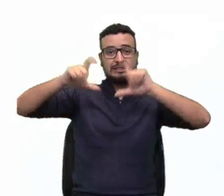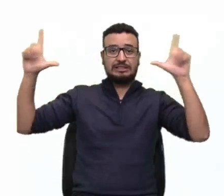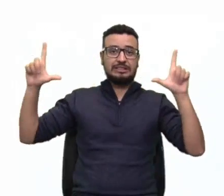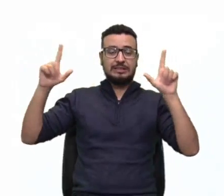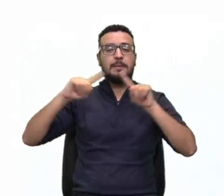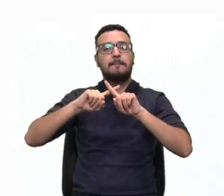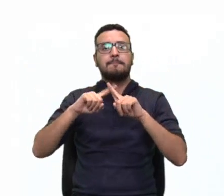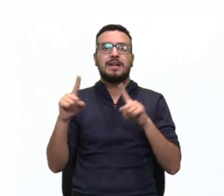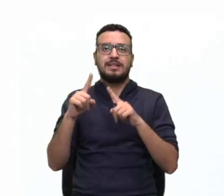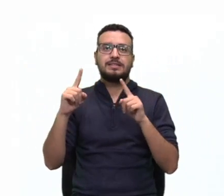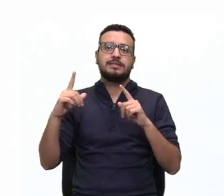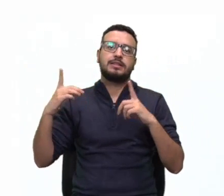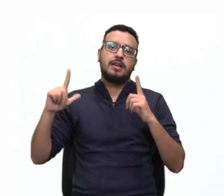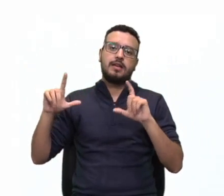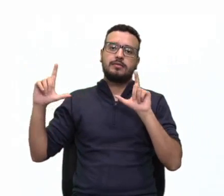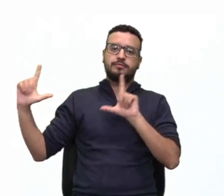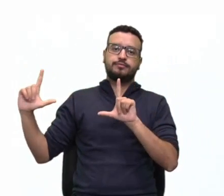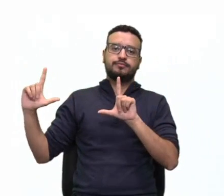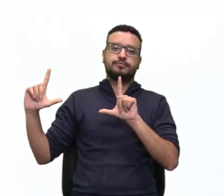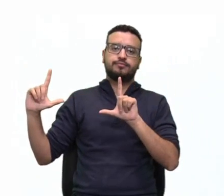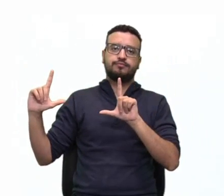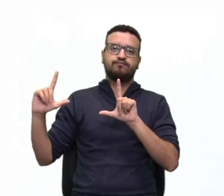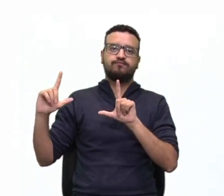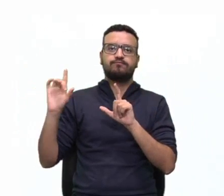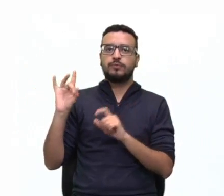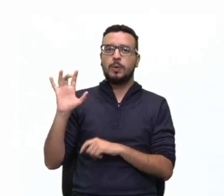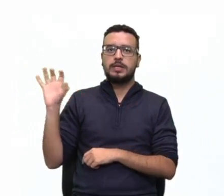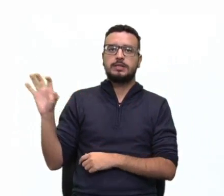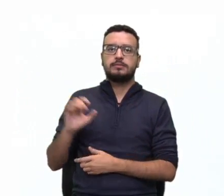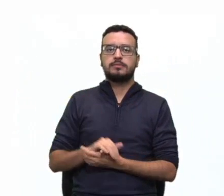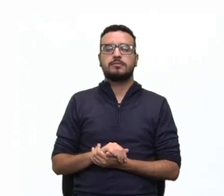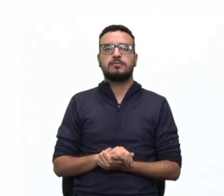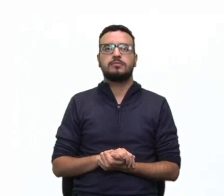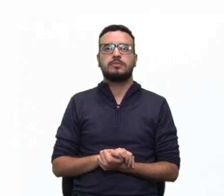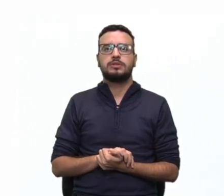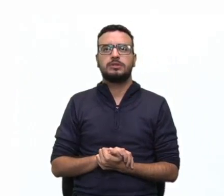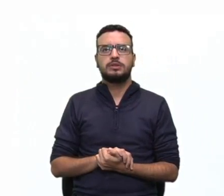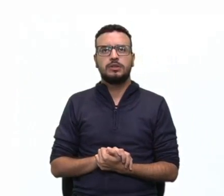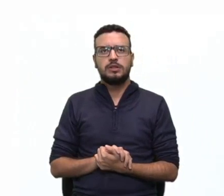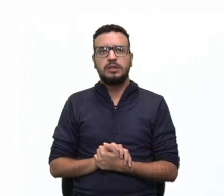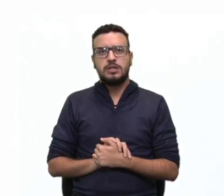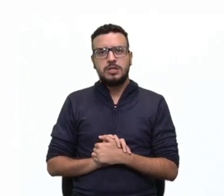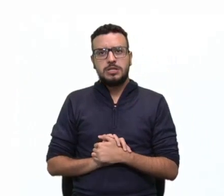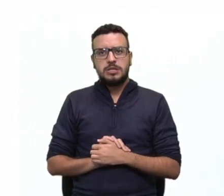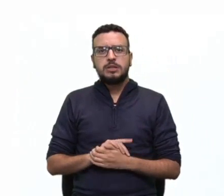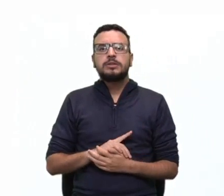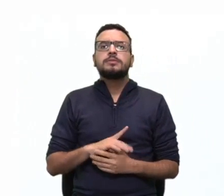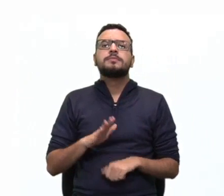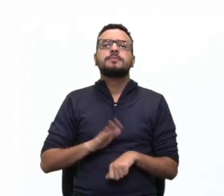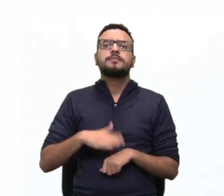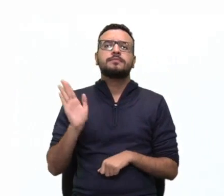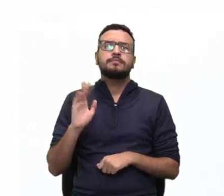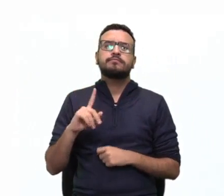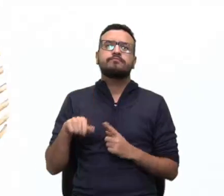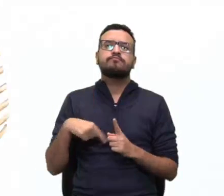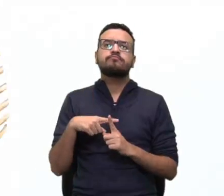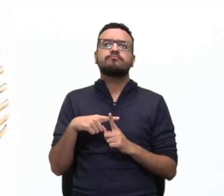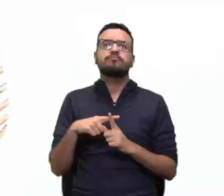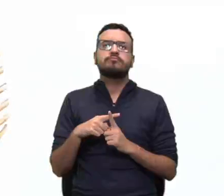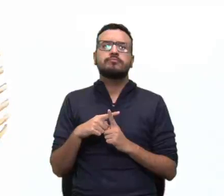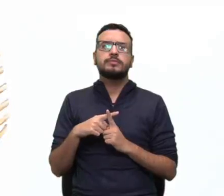o tamanho do slide é esse, e aí você consegue ver um pouco da figura. Bom, que mais? Eu tenho